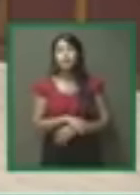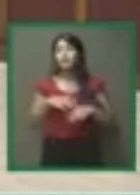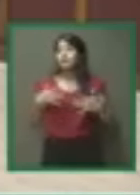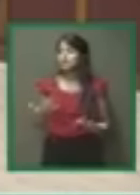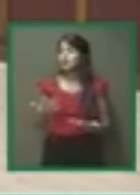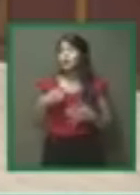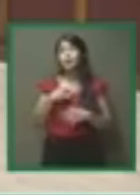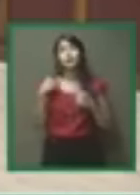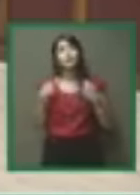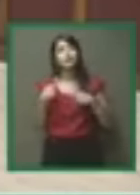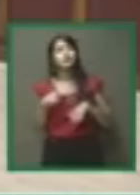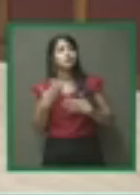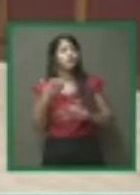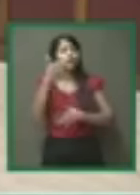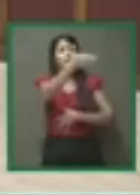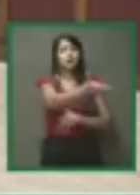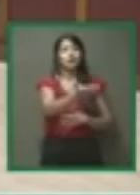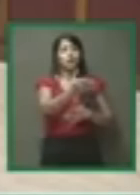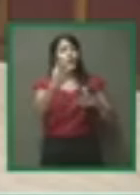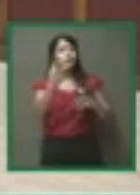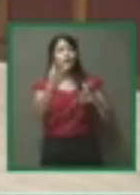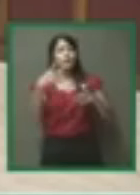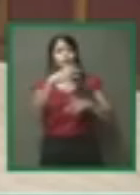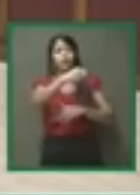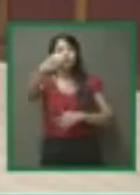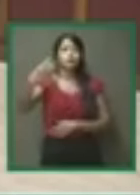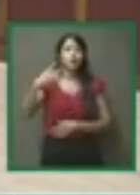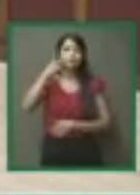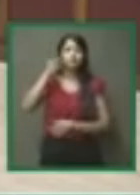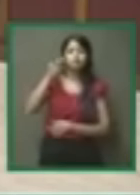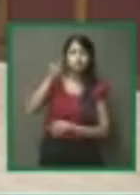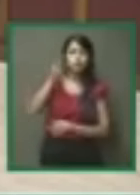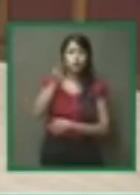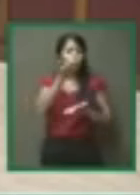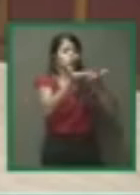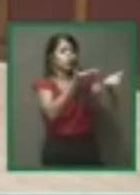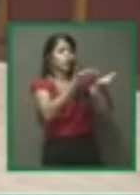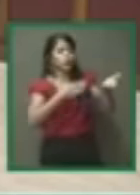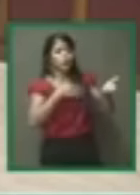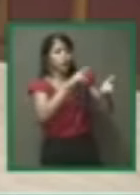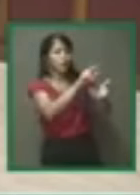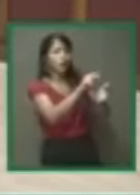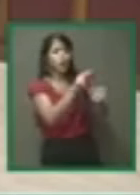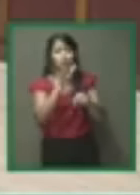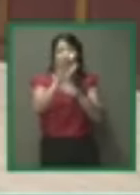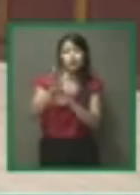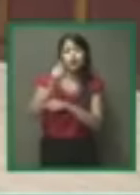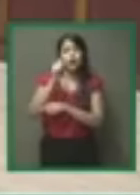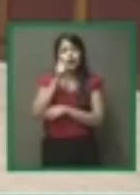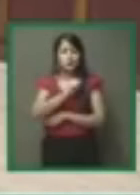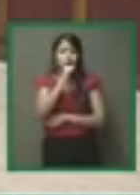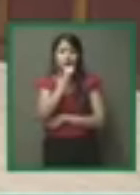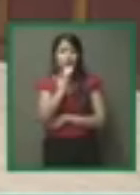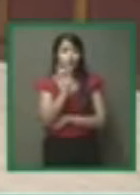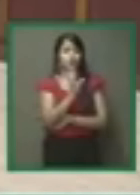E aí eu precisei ir para Fortaleza para cuidar do meu irmão, ajudar minha mãe, só éramos nós